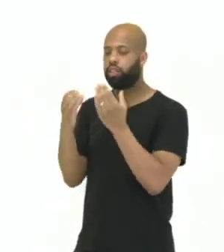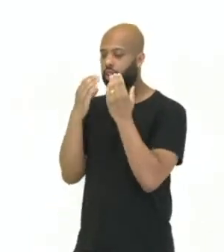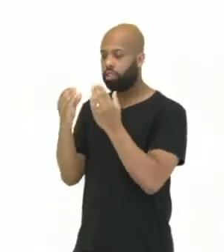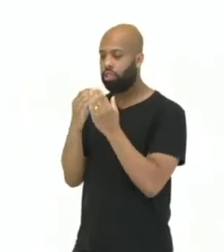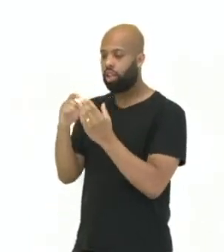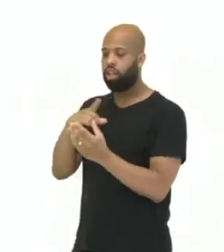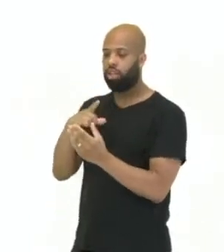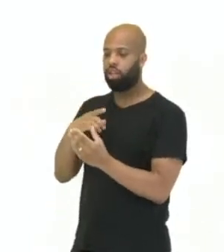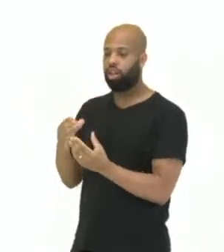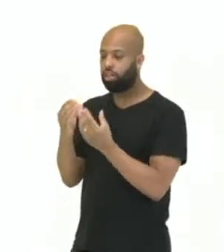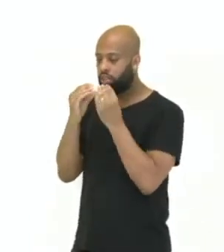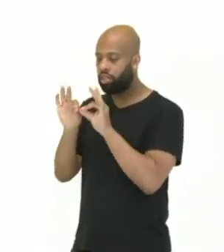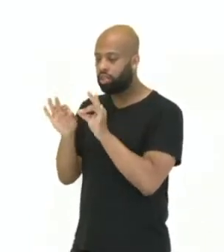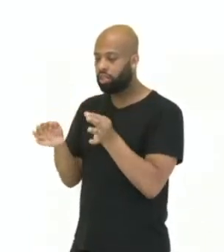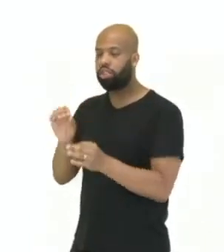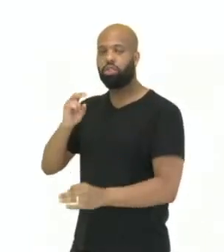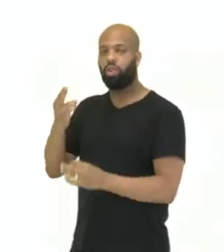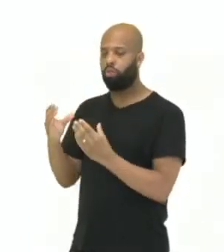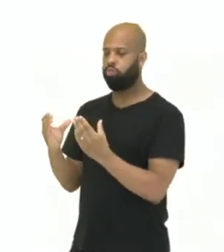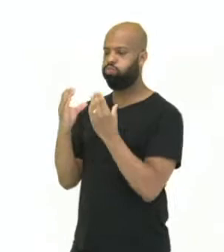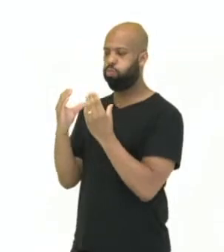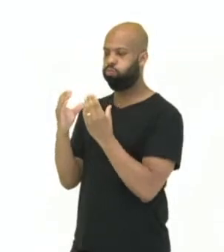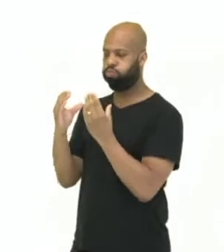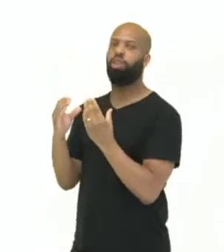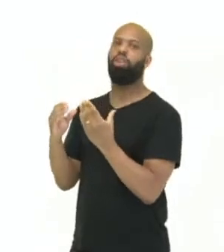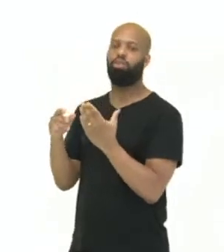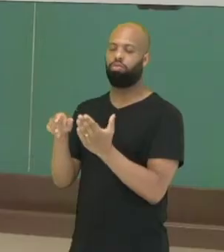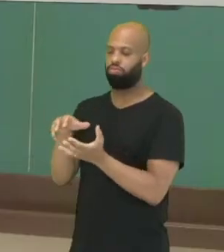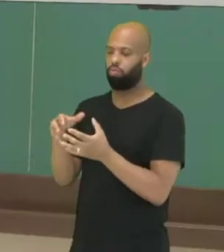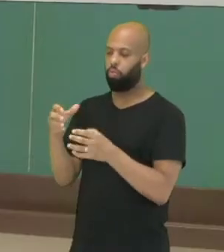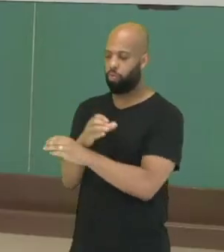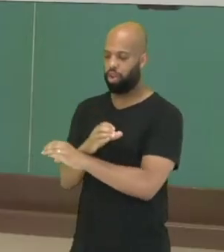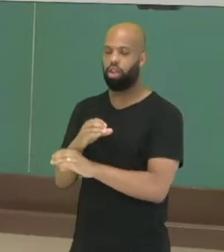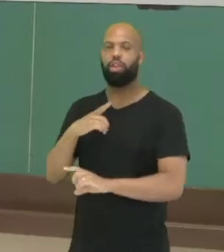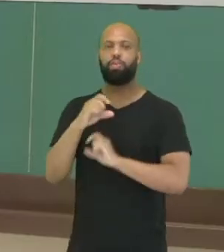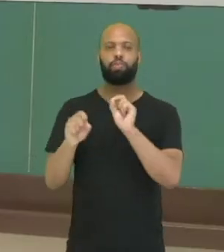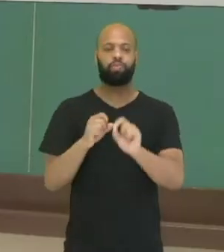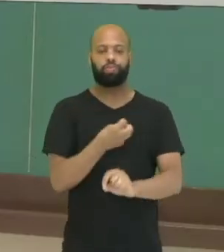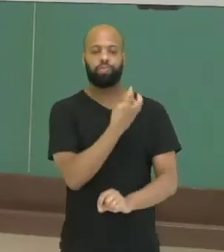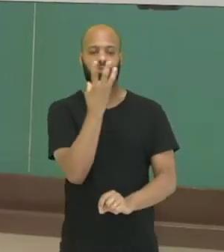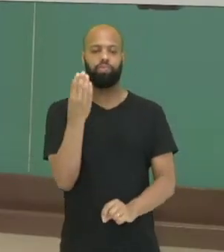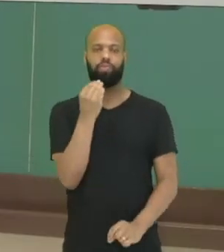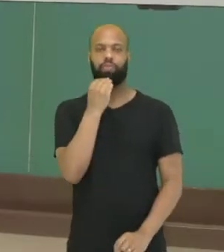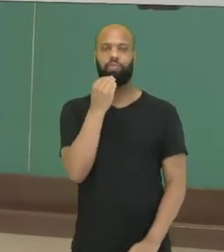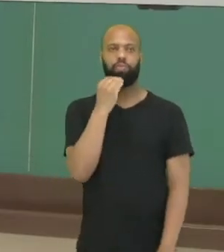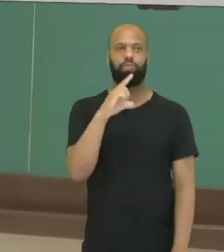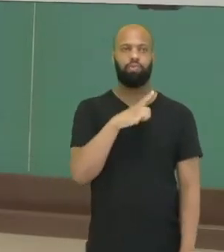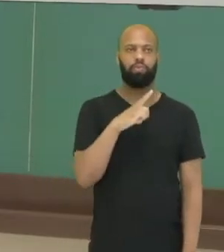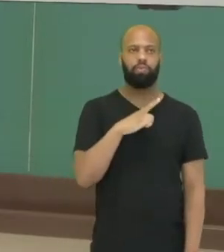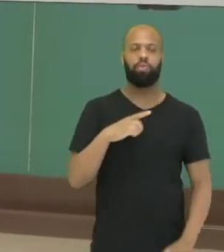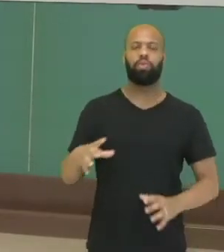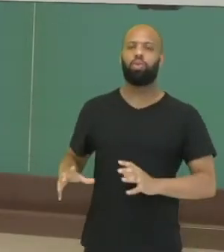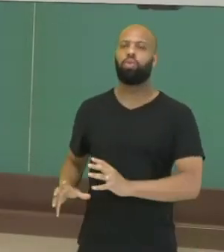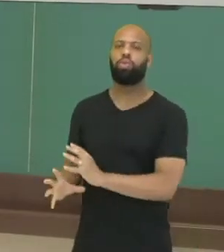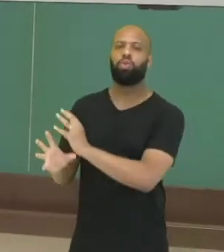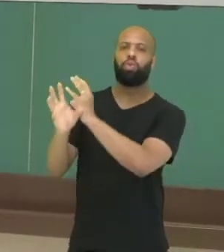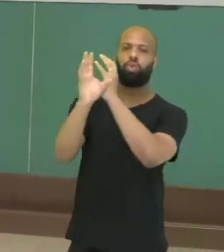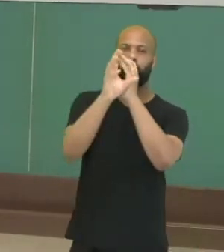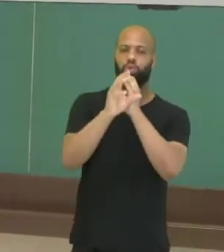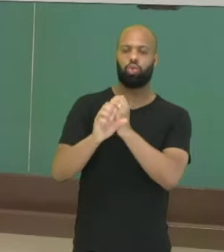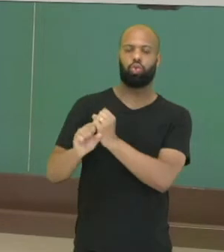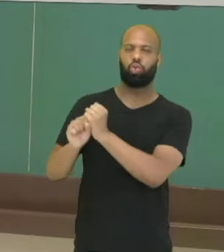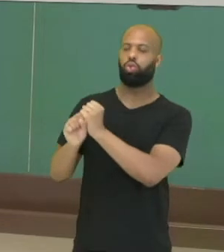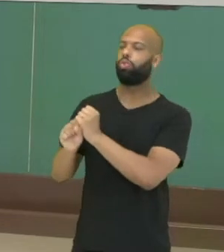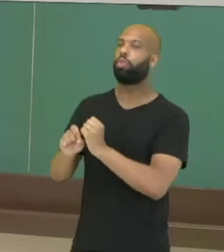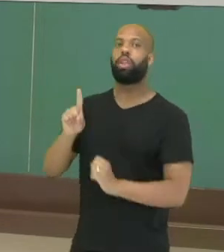sanduíche completo ou o mais simples. Somando quantas possibilidades? 2 mais 2, 4 mais